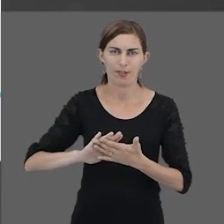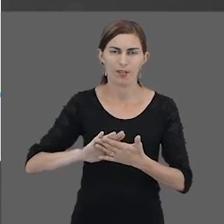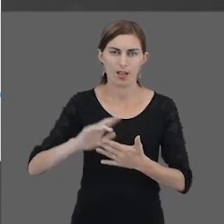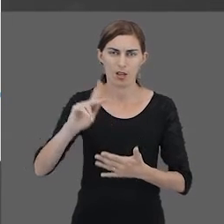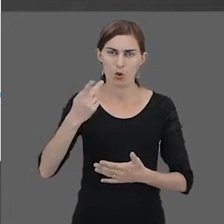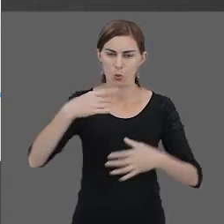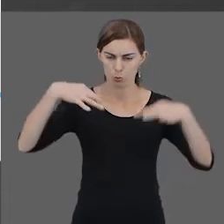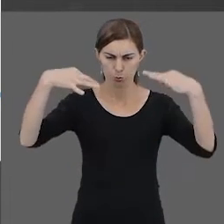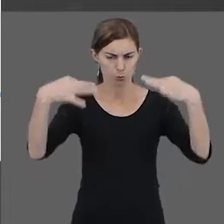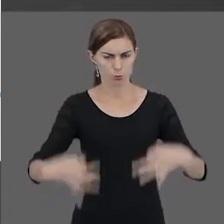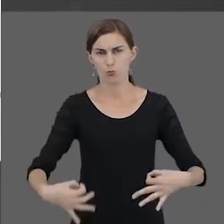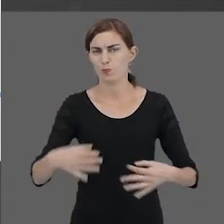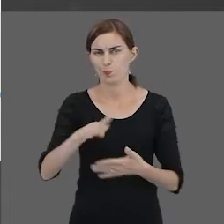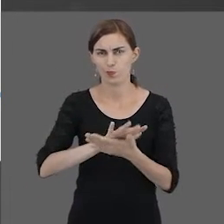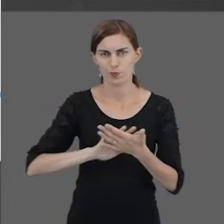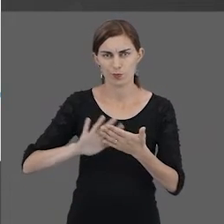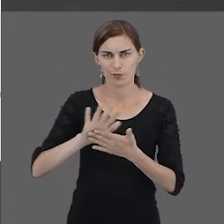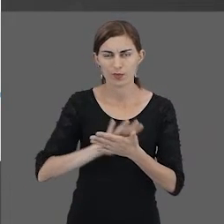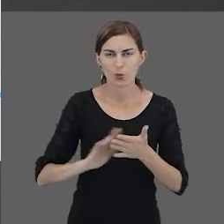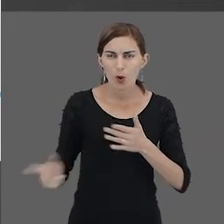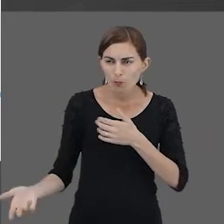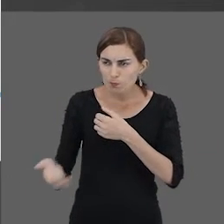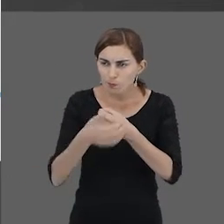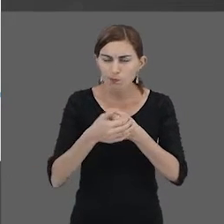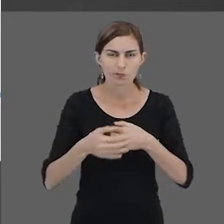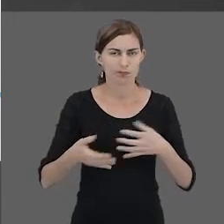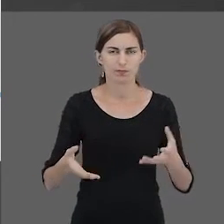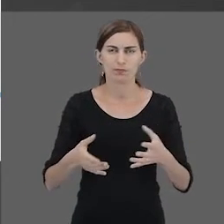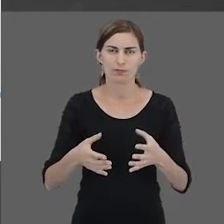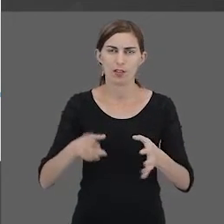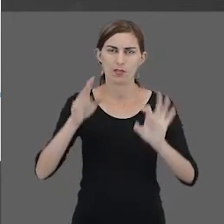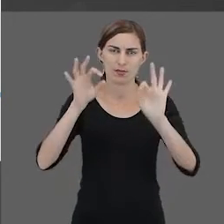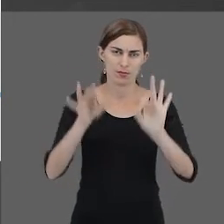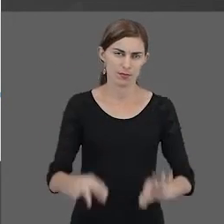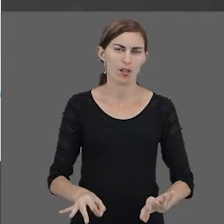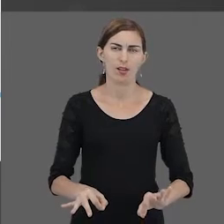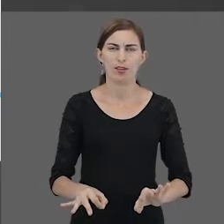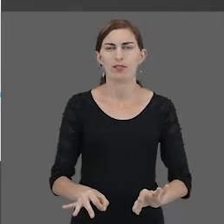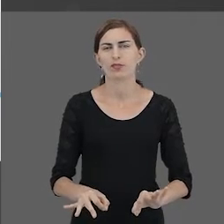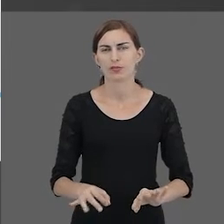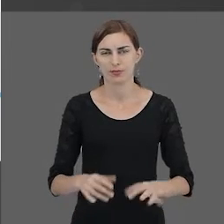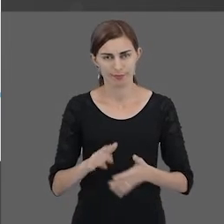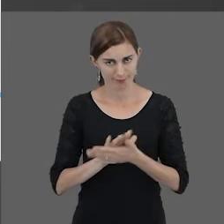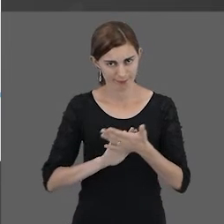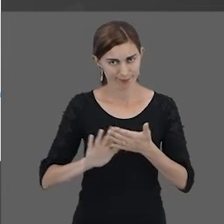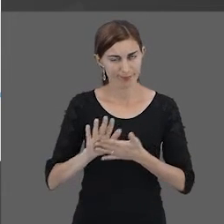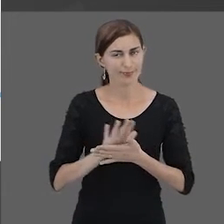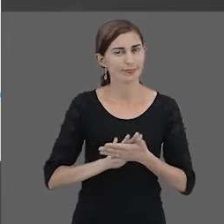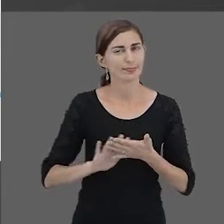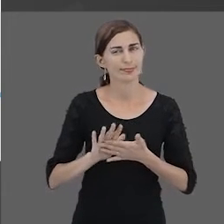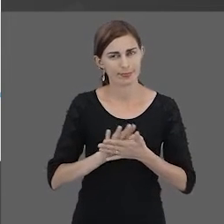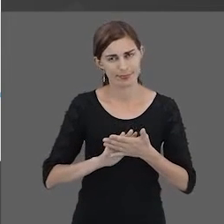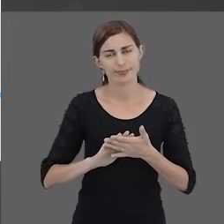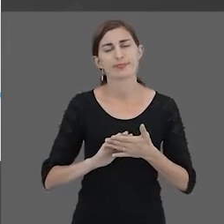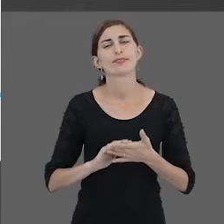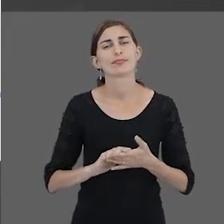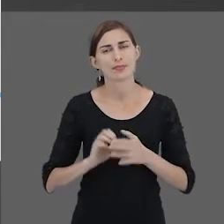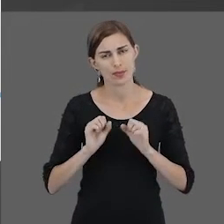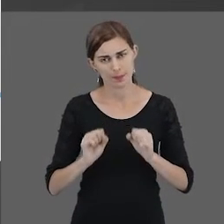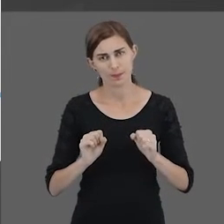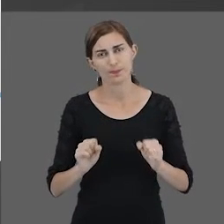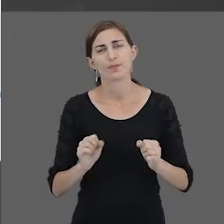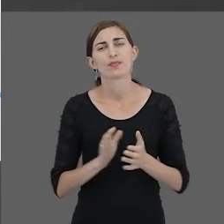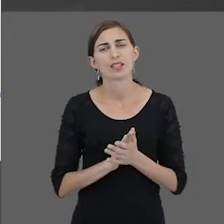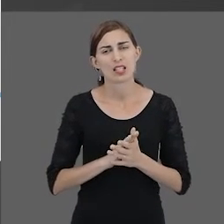honestidade, imparcialidade, legalidade e lealdade às instituições e, notadamente,